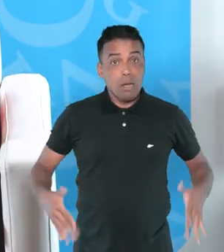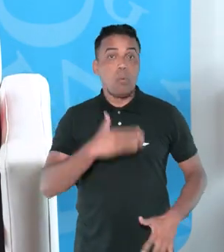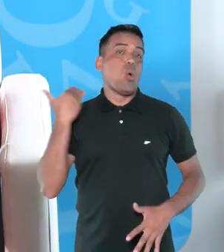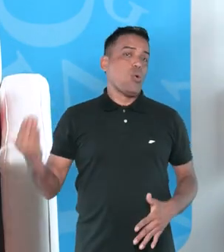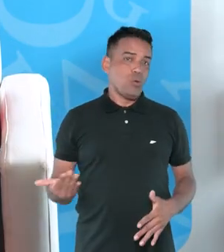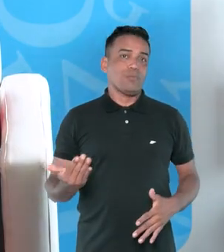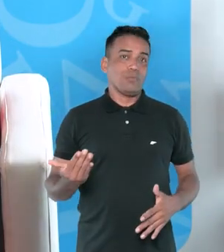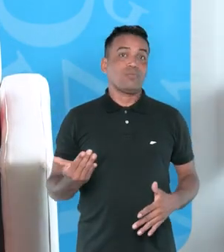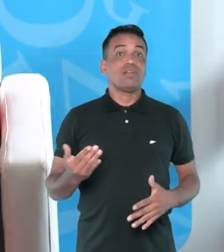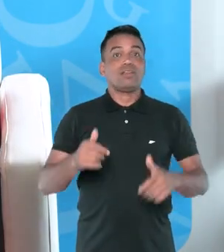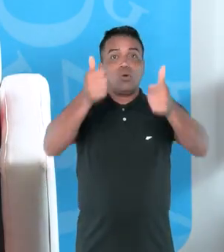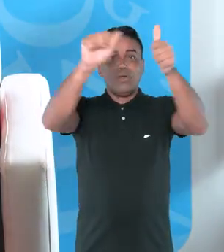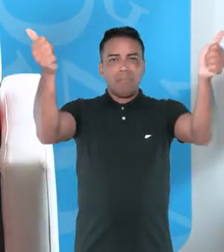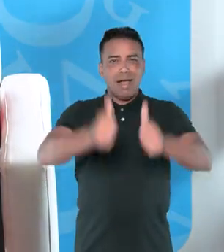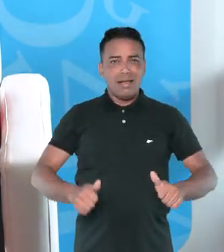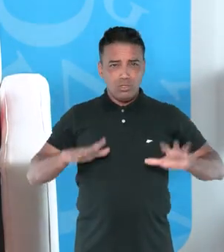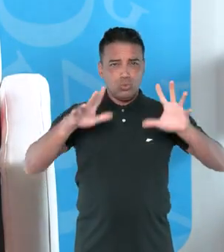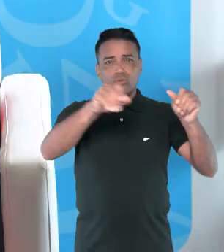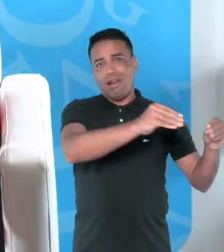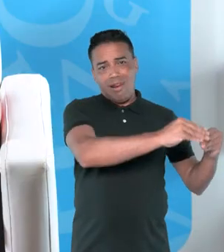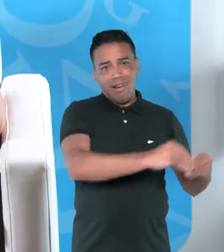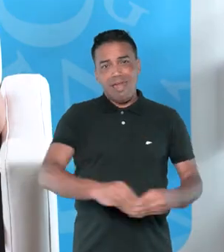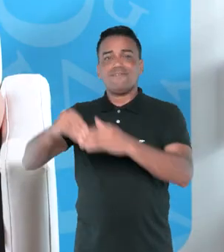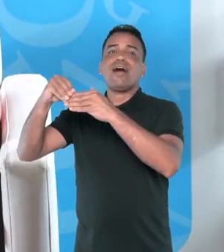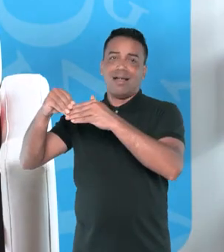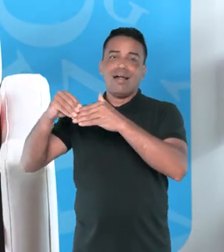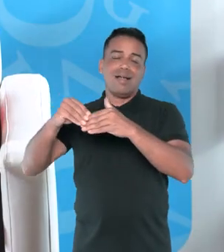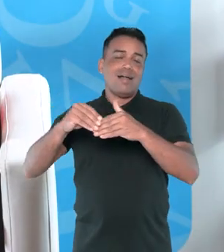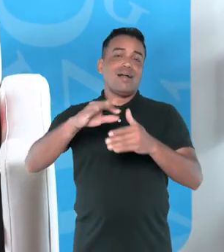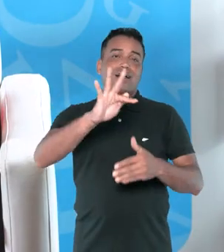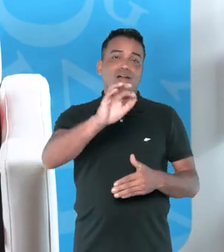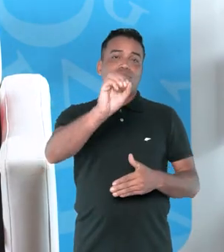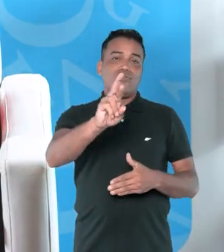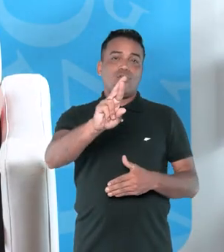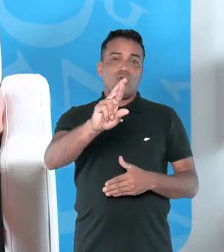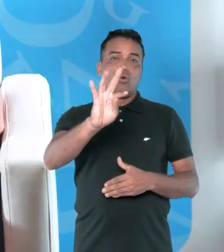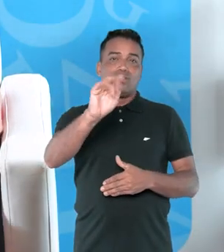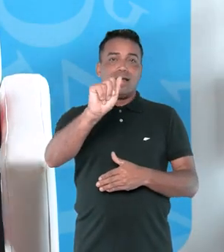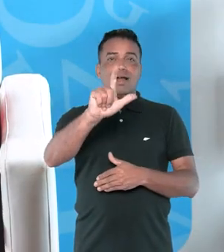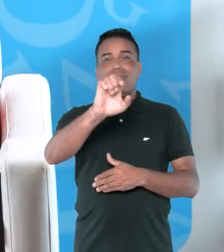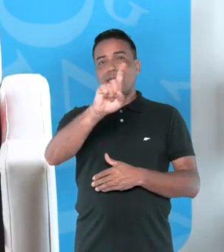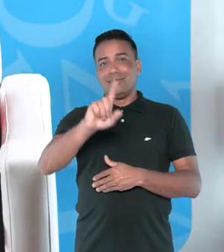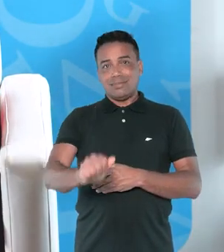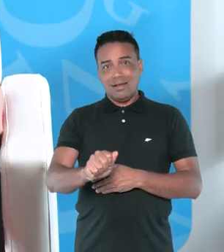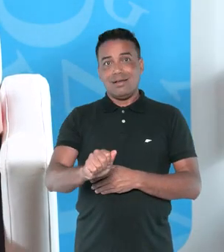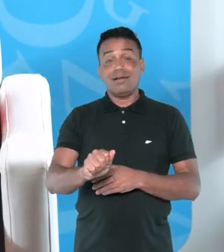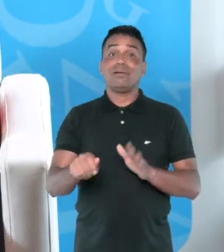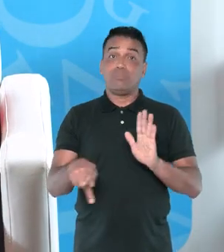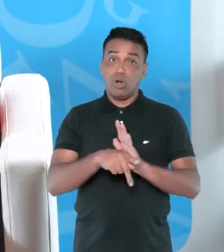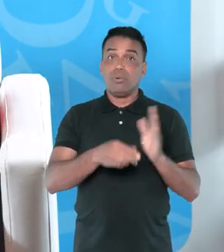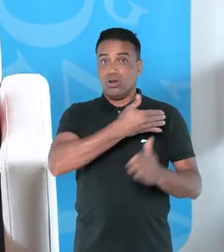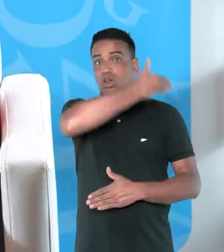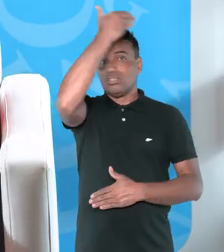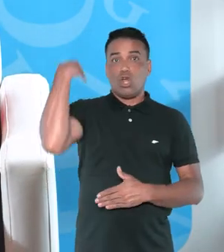que ele iria levar todas as imagens para a fortaleza, inclusive a labareda, que é a Nossa Senhora da